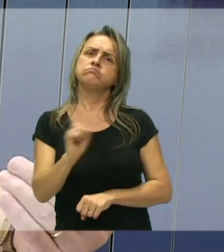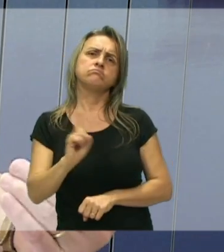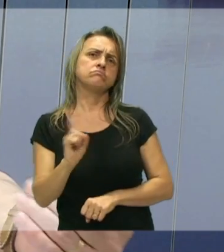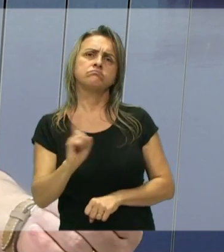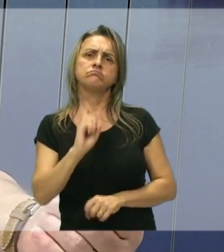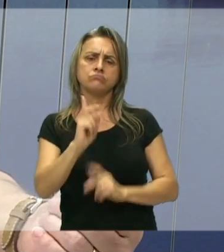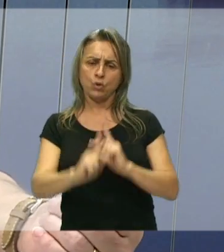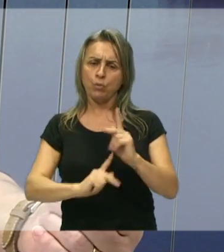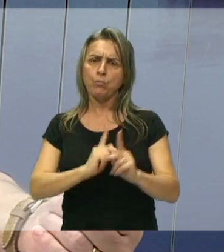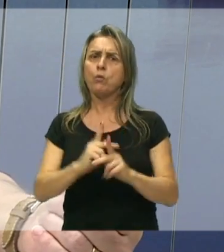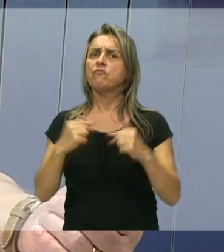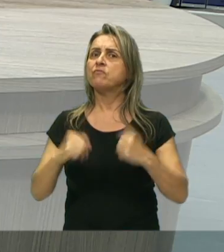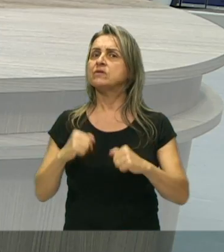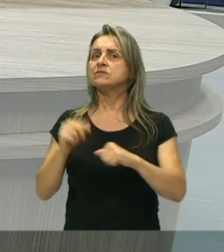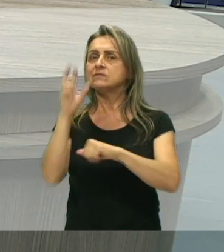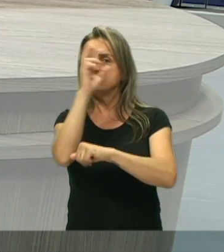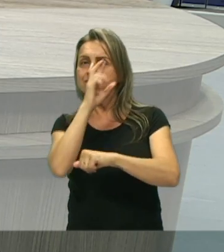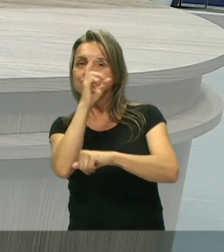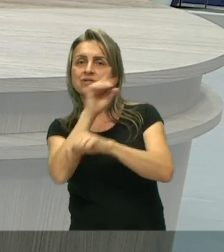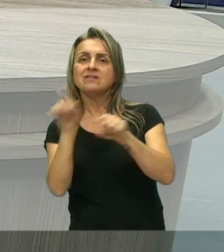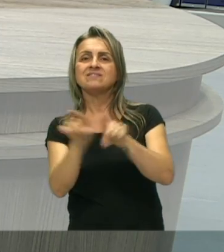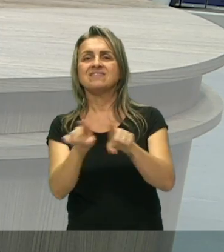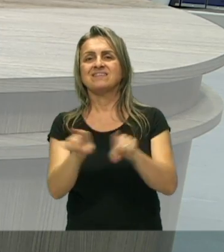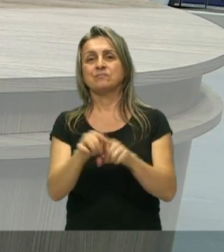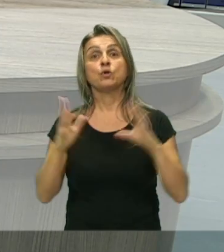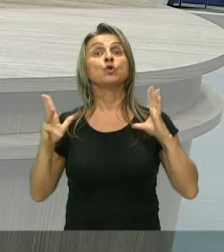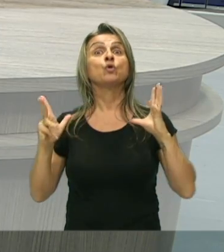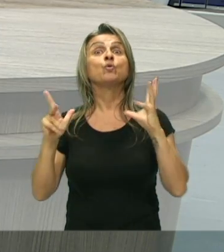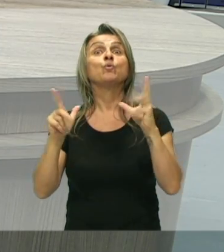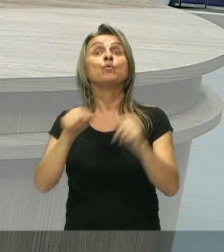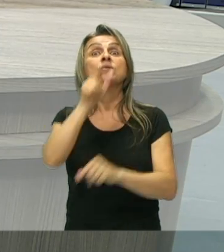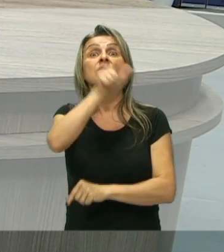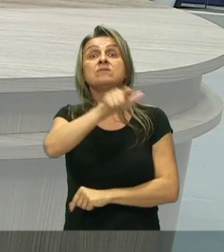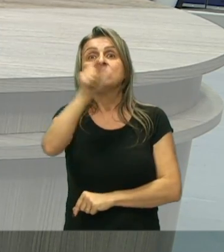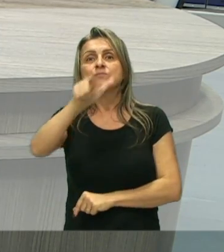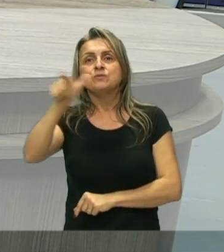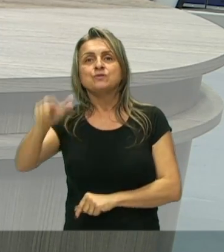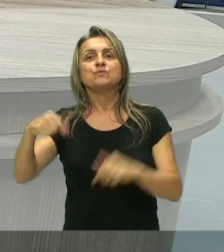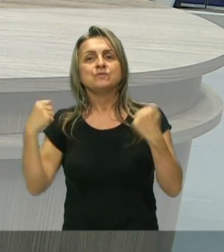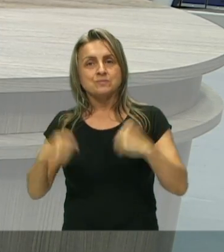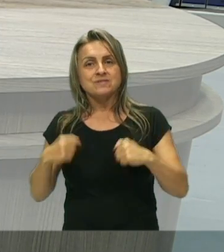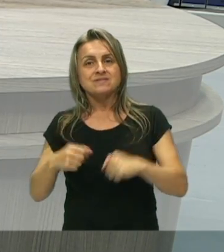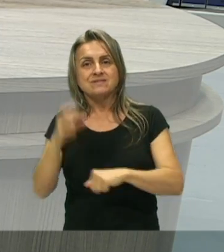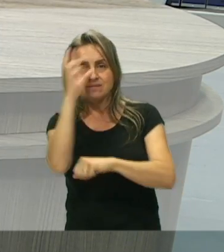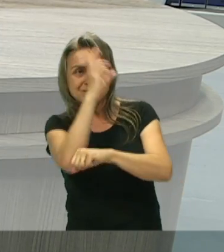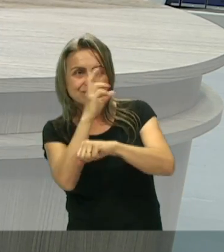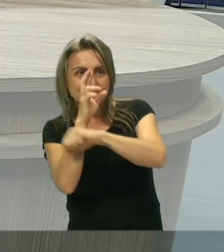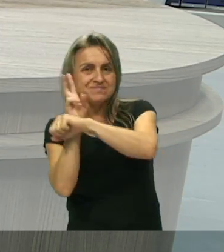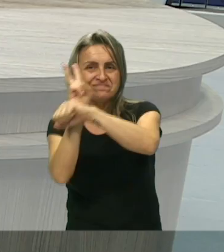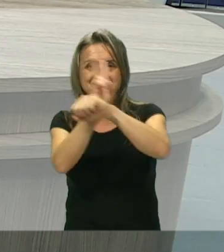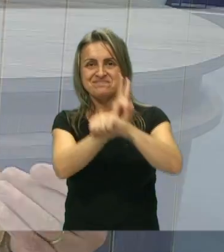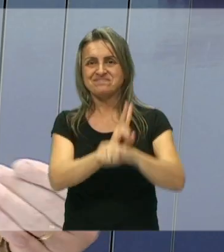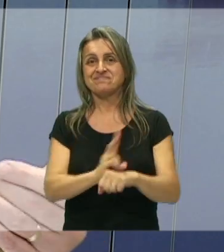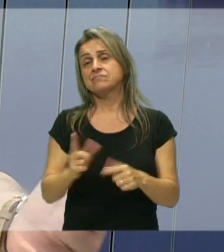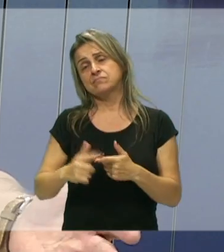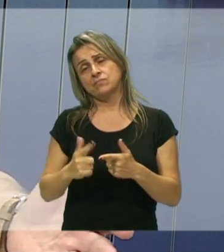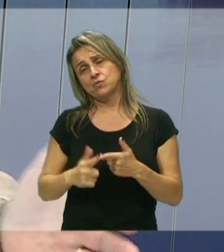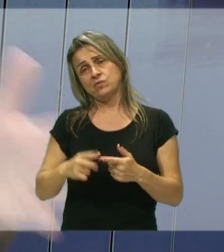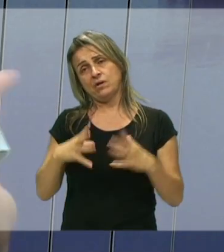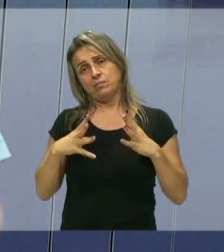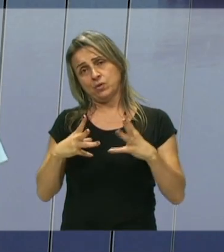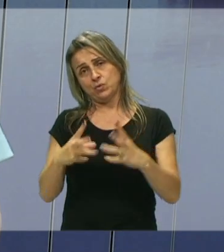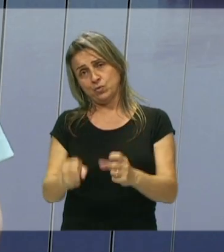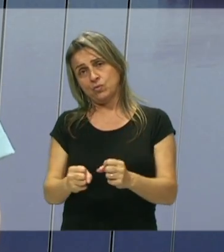incorporar no seu dia a dia. O próprio usuário deveria ser um fiscalizador. Todo usuário deveria ser um fiscal do serviço. Porque nem o